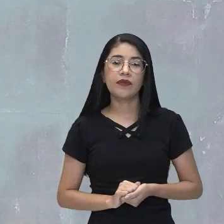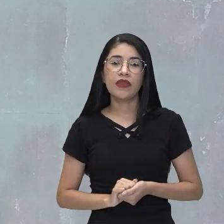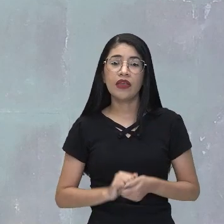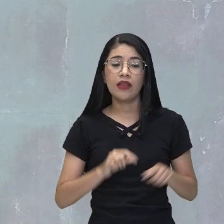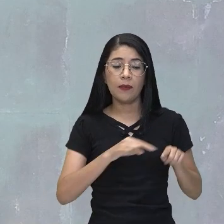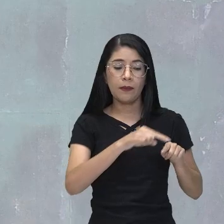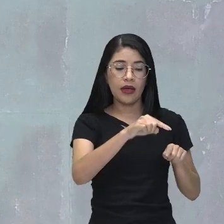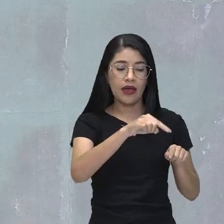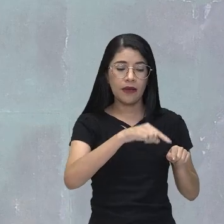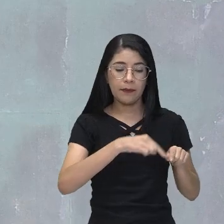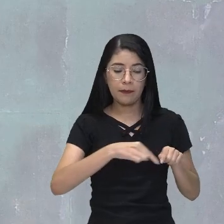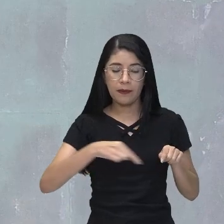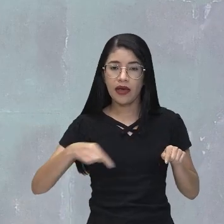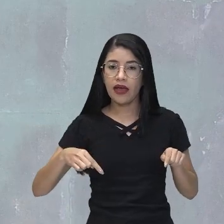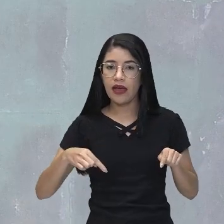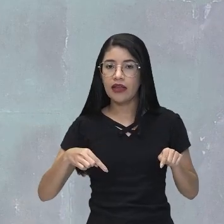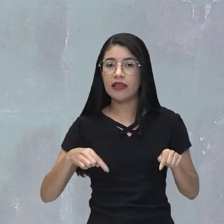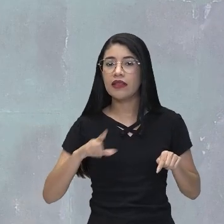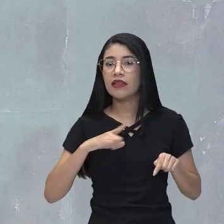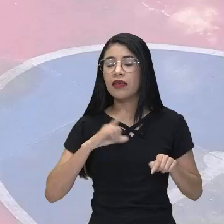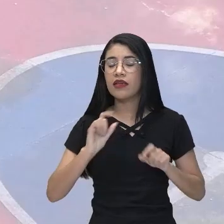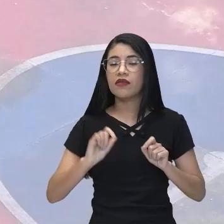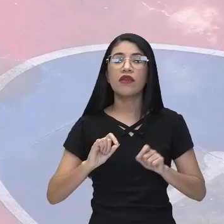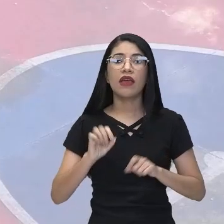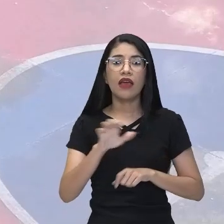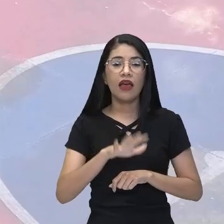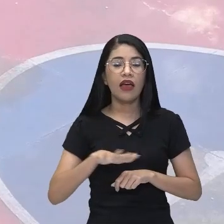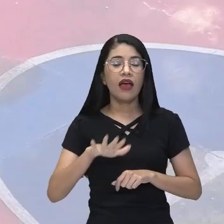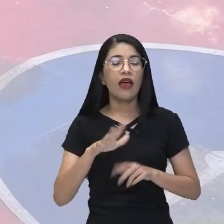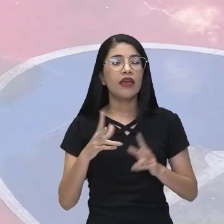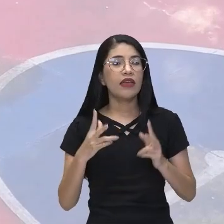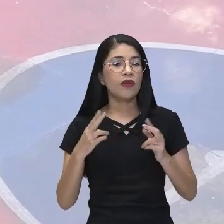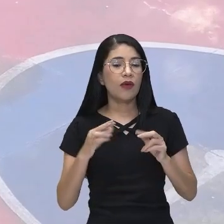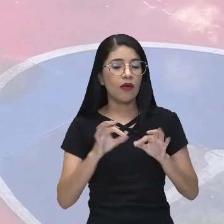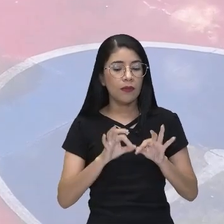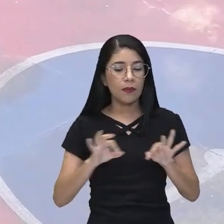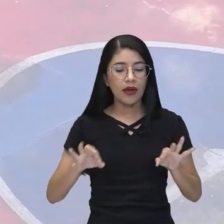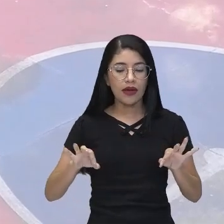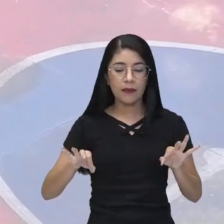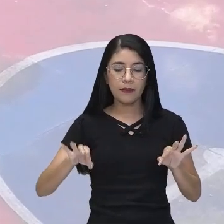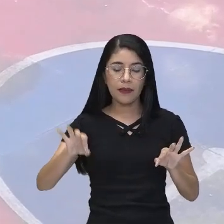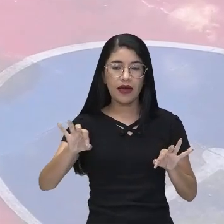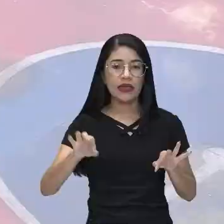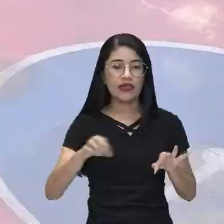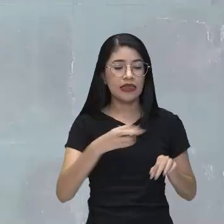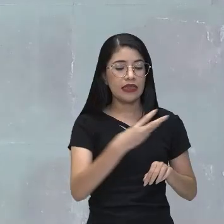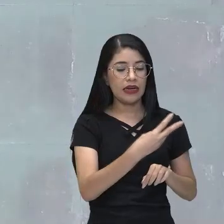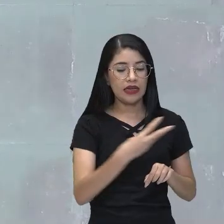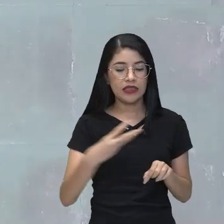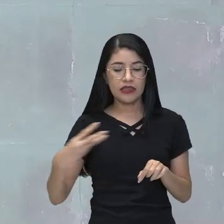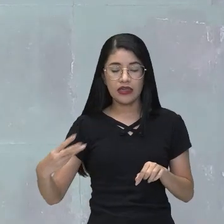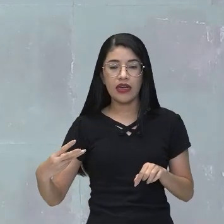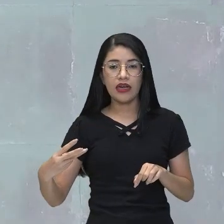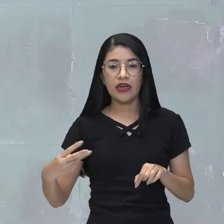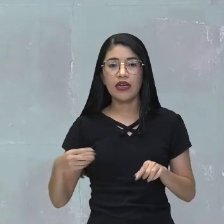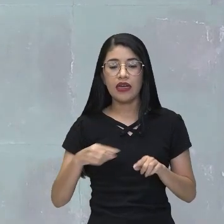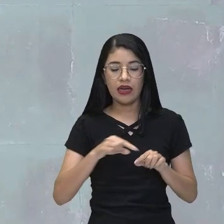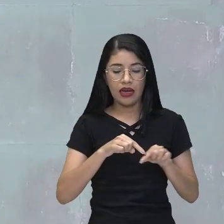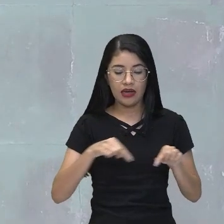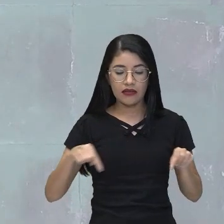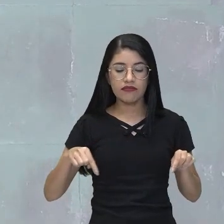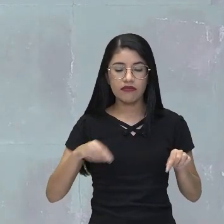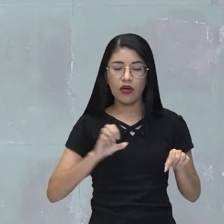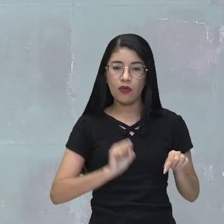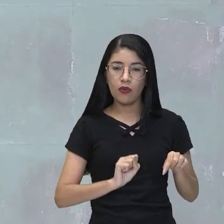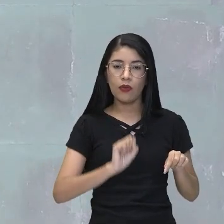lados opostos, eles possuem a mesma medida, ou seja, se é 3 de um lado, o lado oposto também é 3,